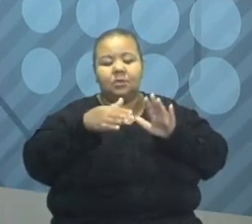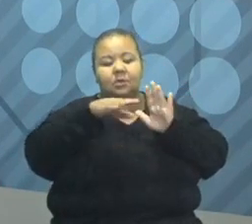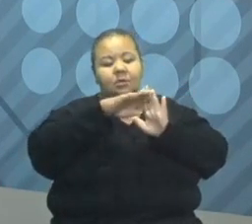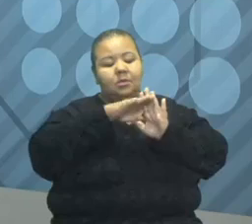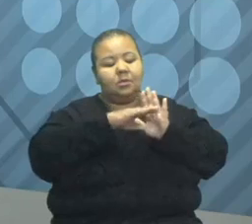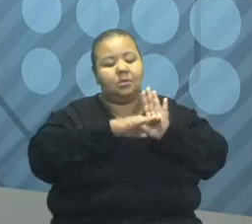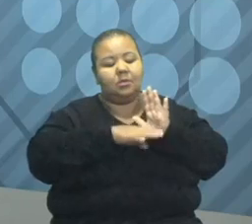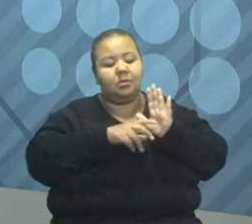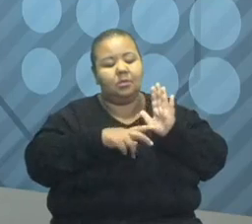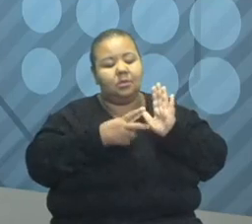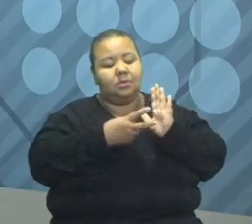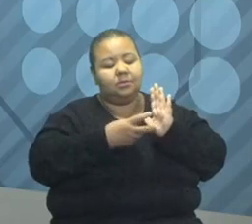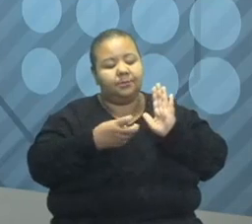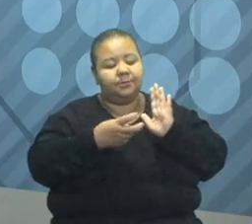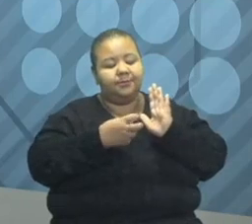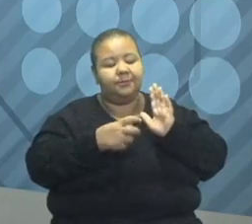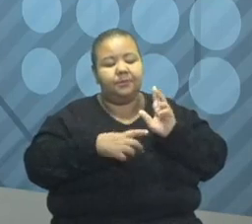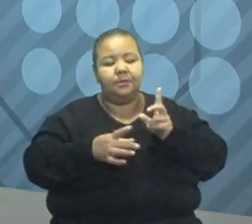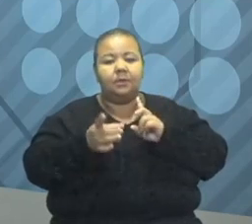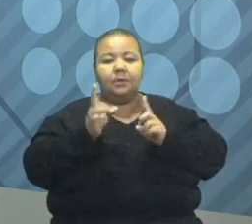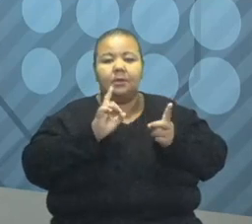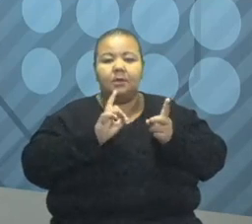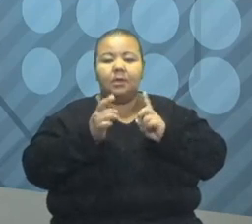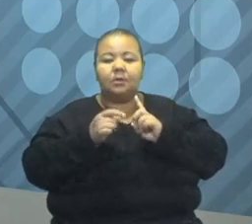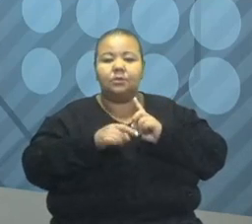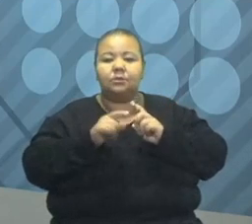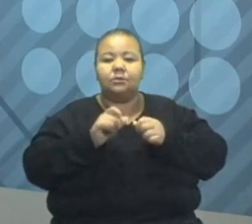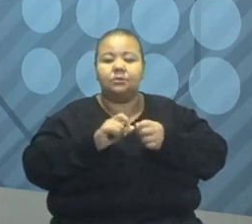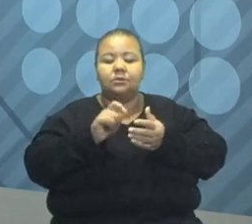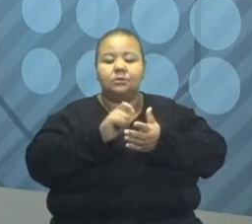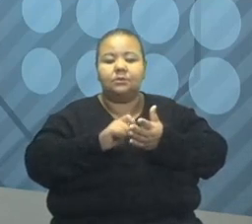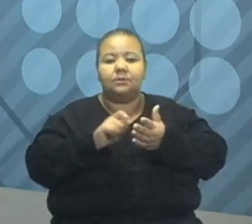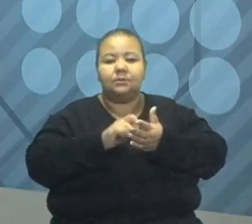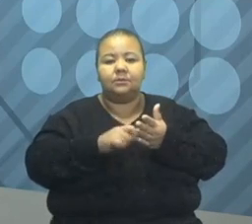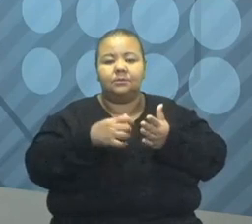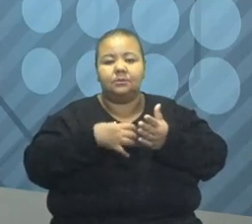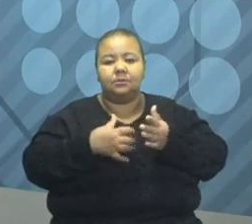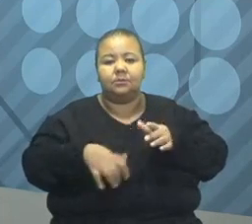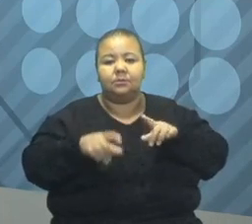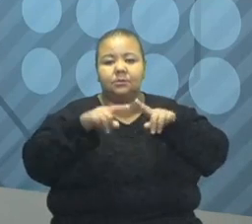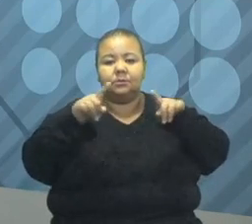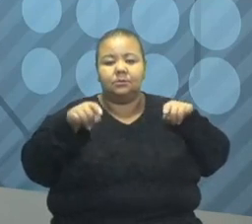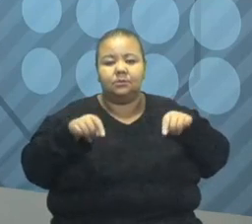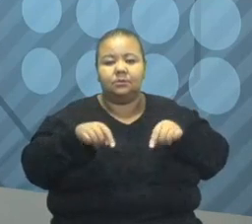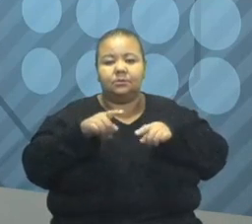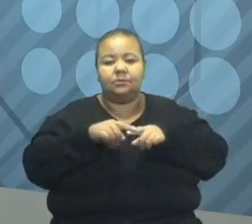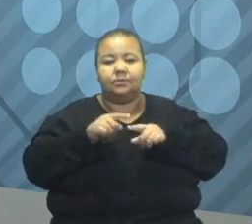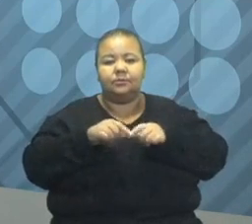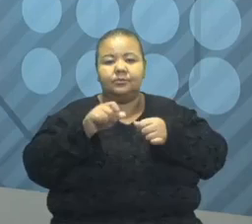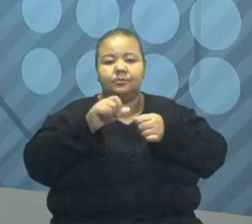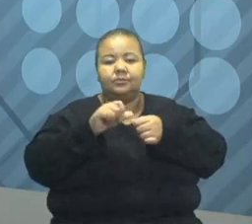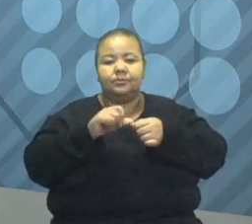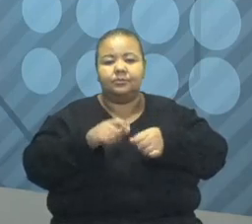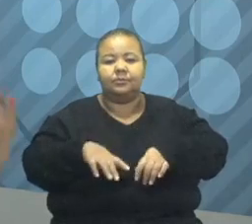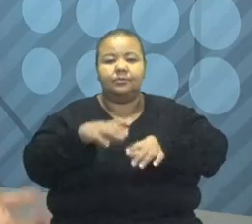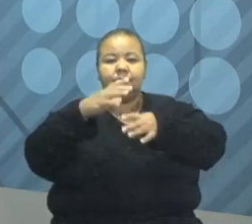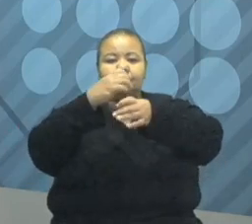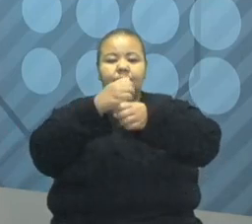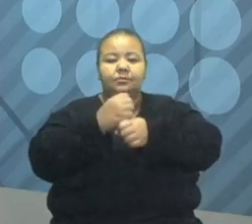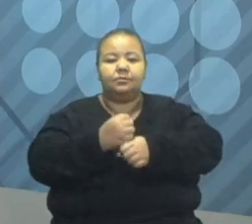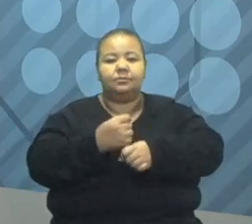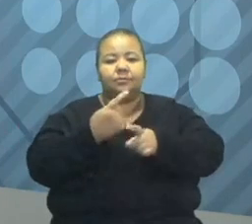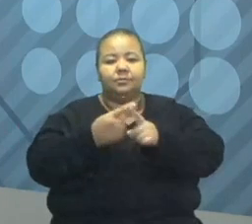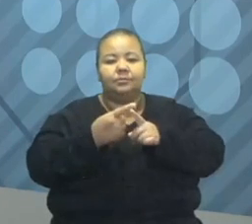e retirar aqueles dados, extrair eles e reescrevê-los de uma forma de matriz também, e às vezes efetuar esse produto, ou